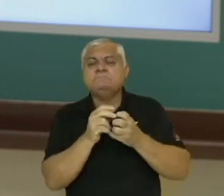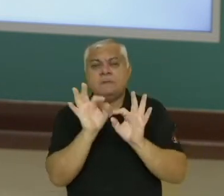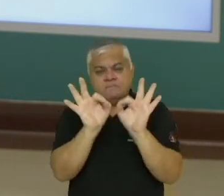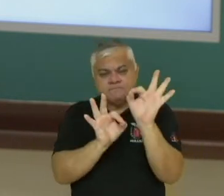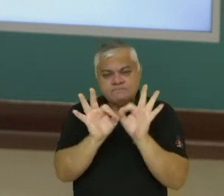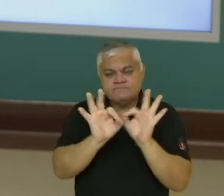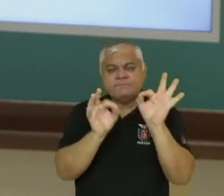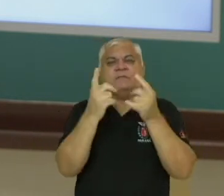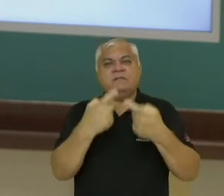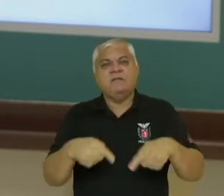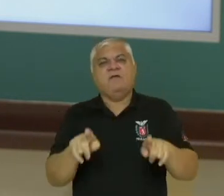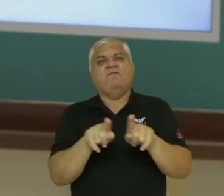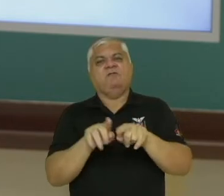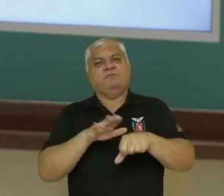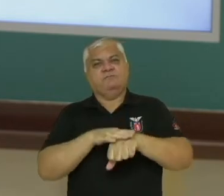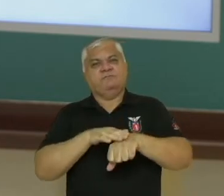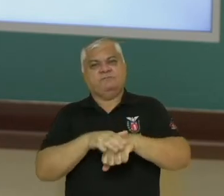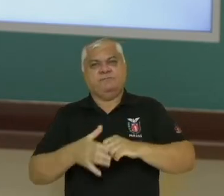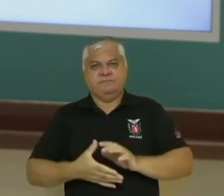pouco a gente volta para discutir.